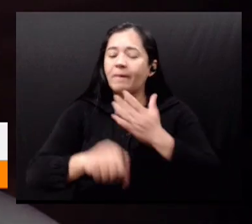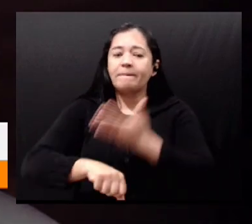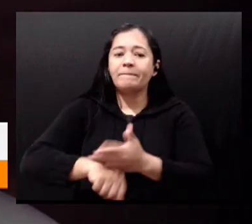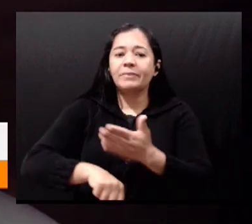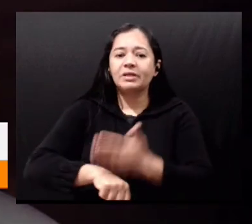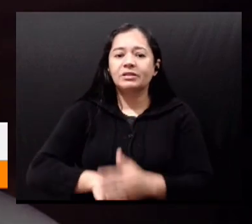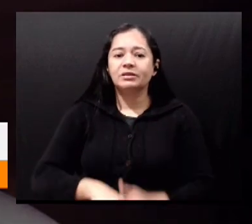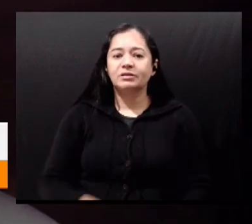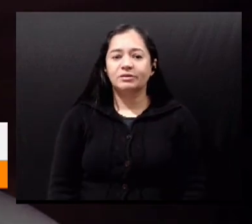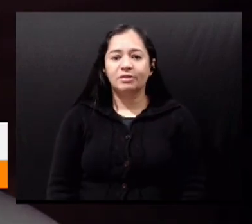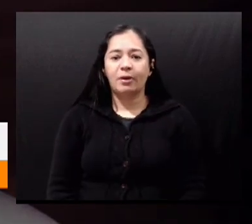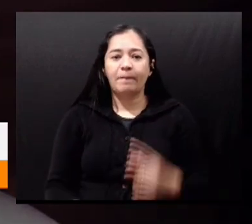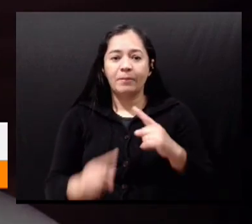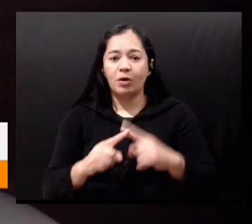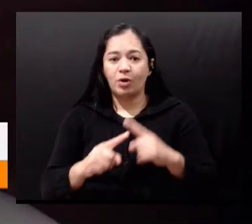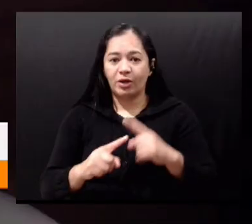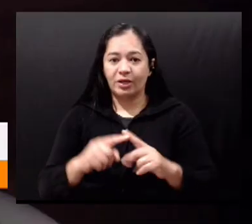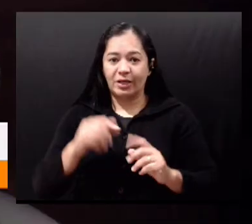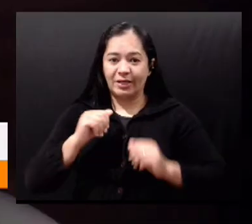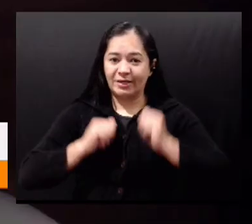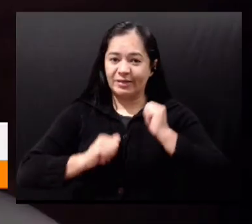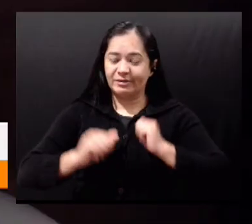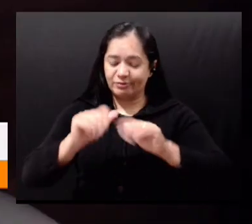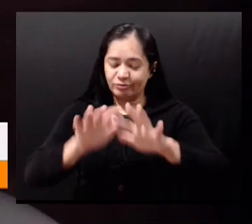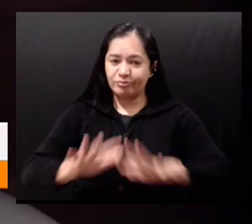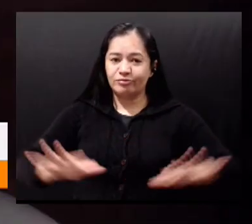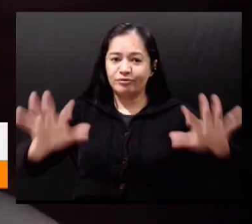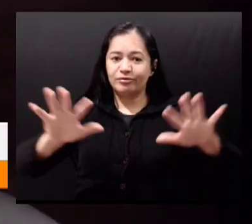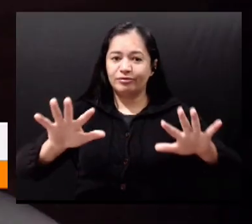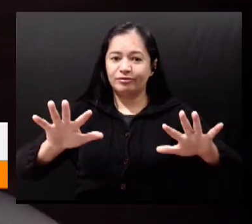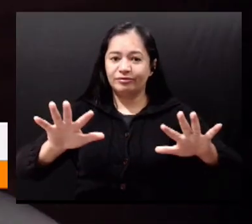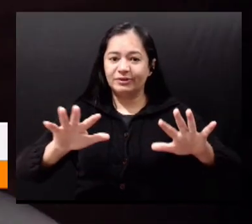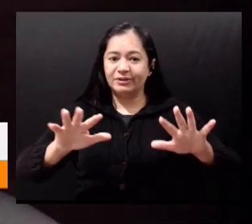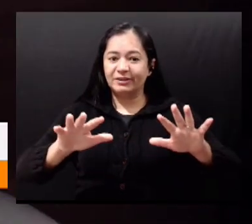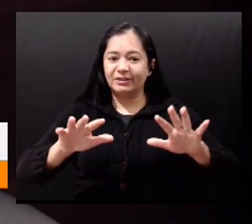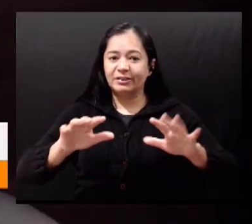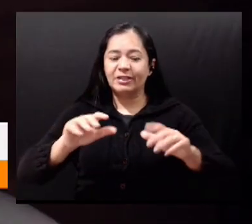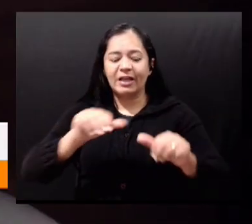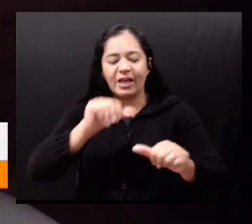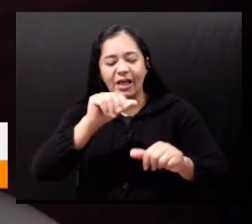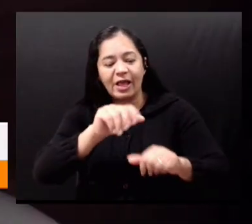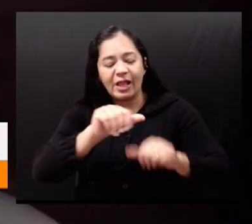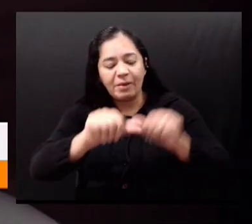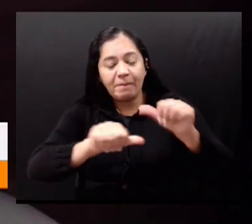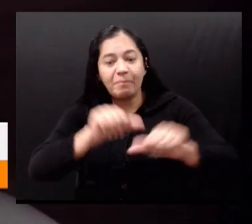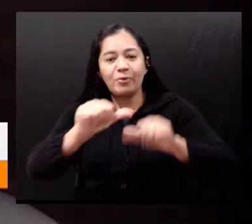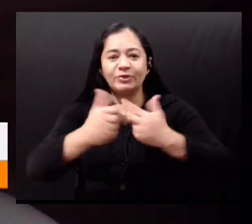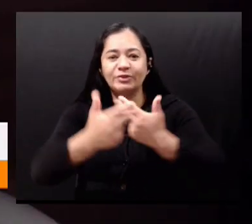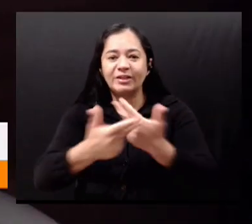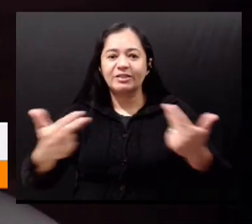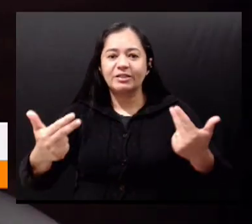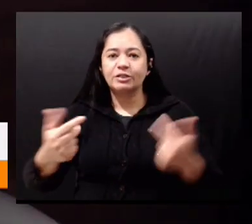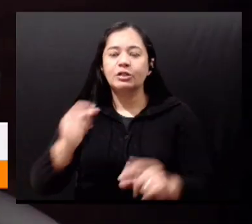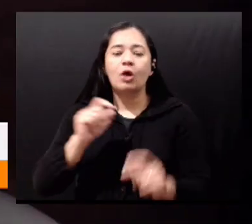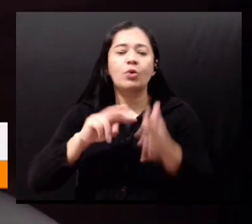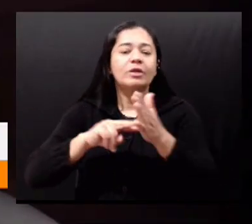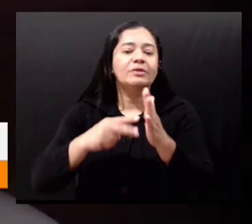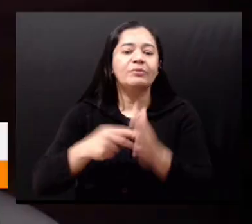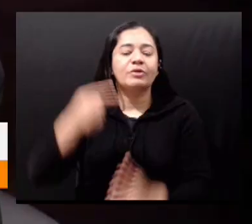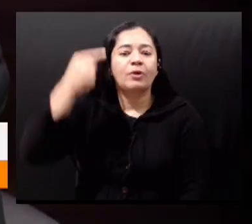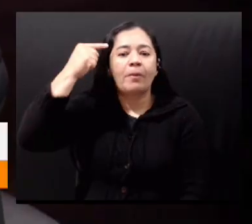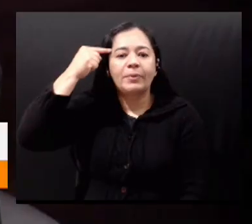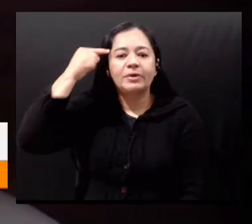ansiedade, no geral, causa distorção cognitiva. O que que é distorção cognitiva? É aquele pensamento que vai ficando Vai